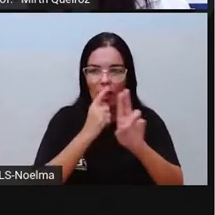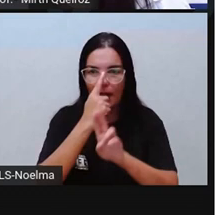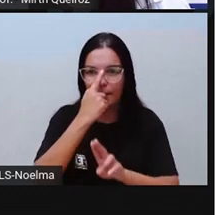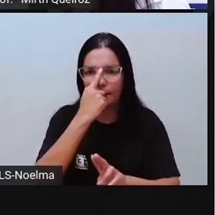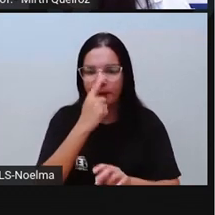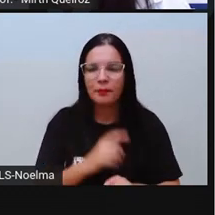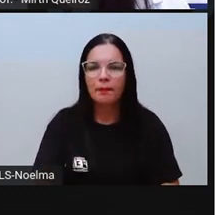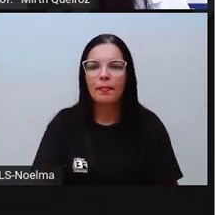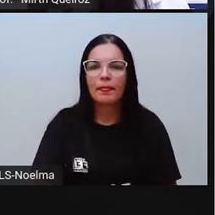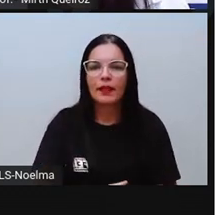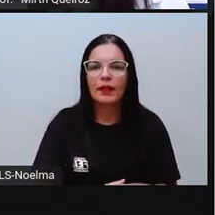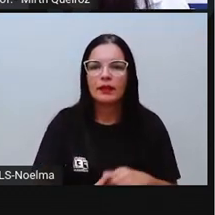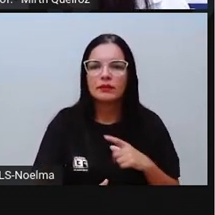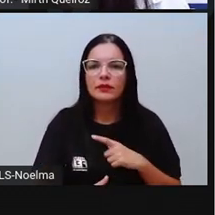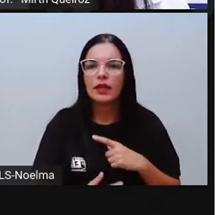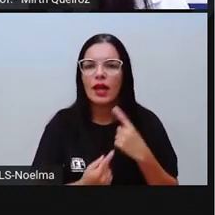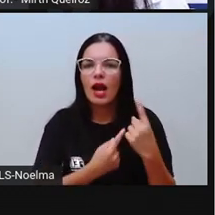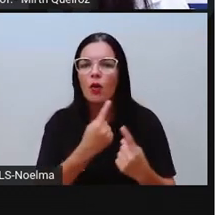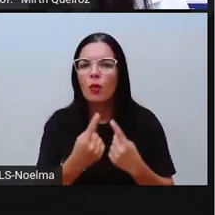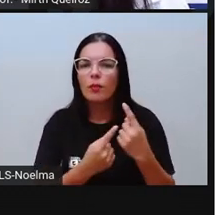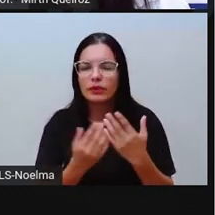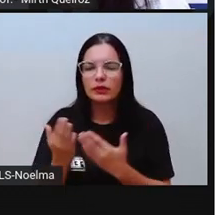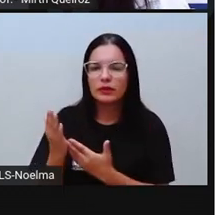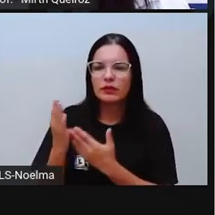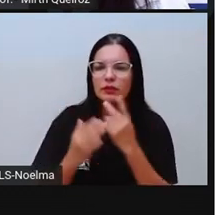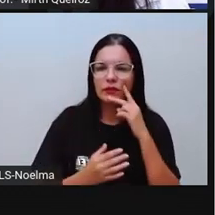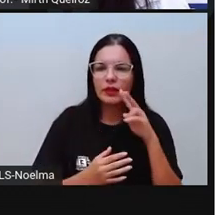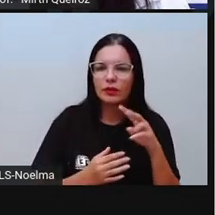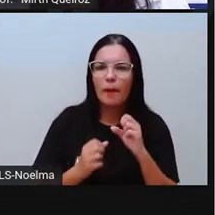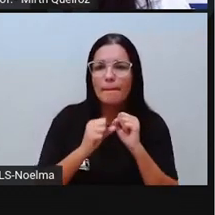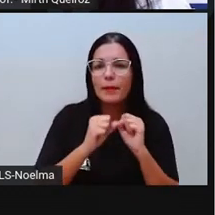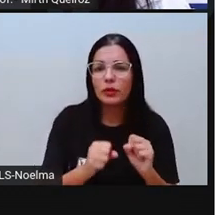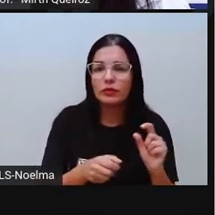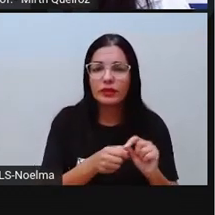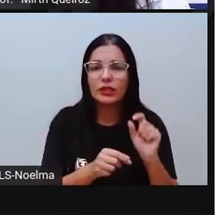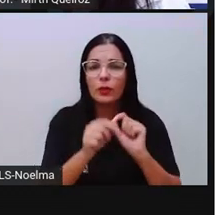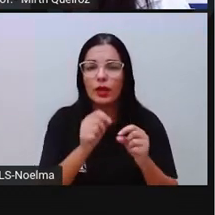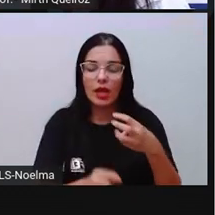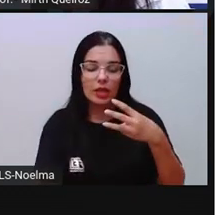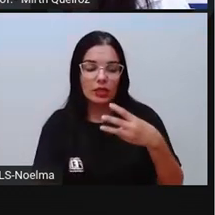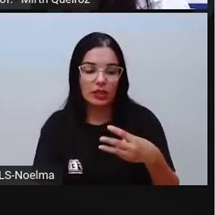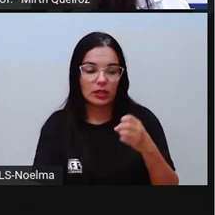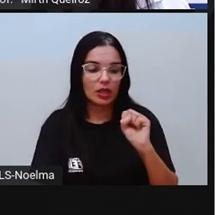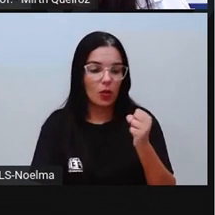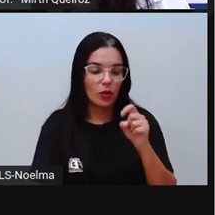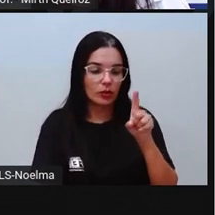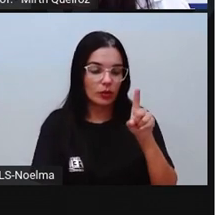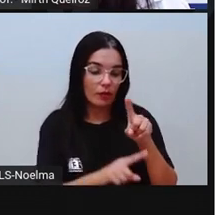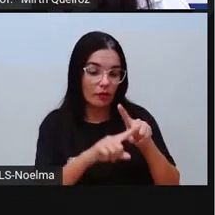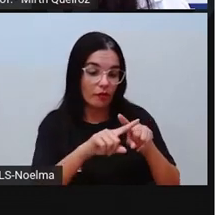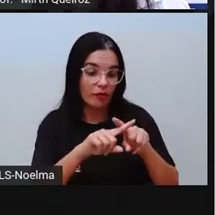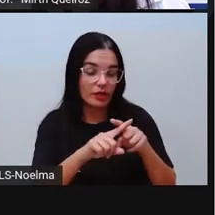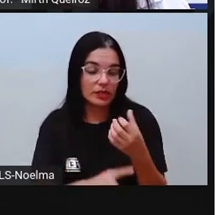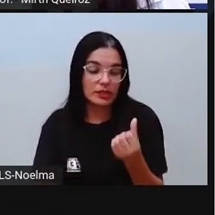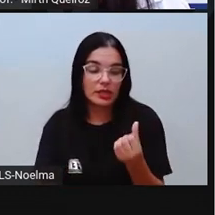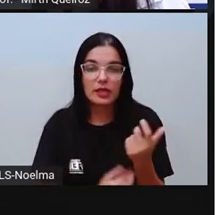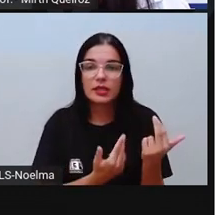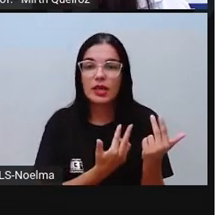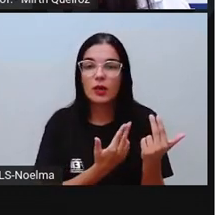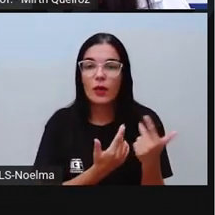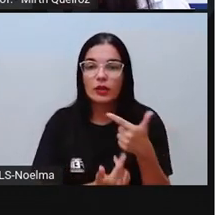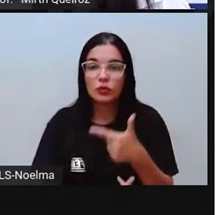E aqui nós temos algumas dessas estratégias, né? Eu posso pegar aí 38 vezes 6, que vai ser igual aqui